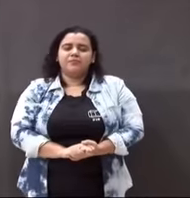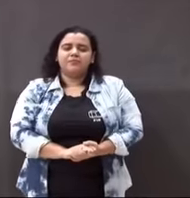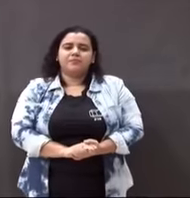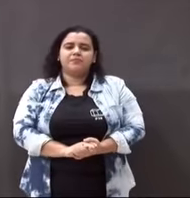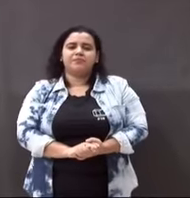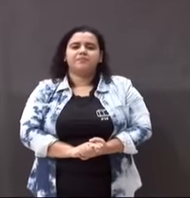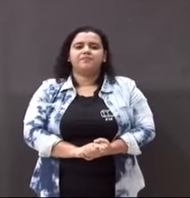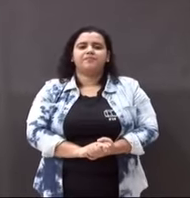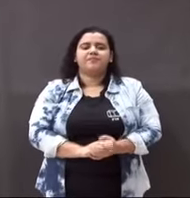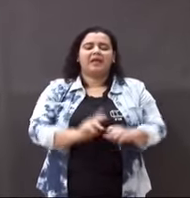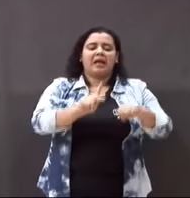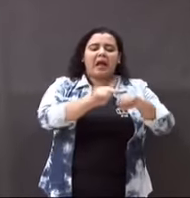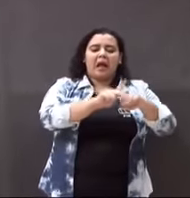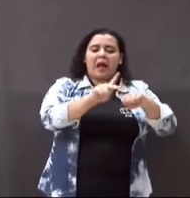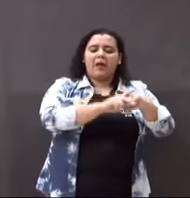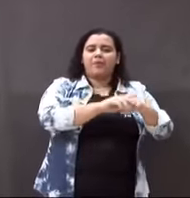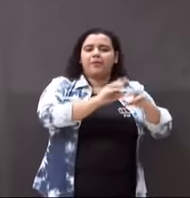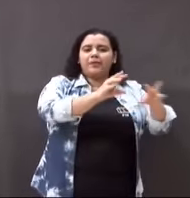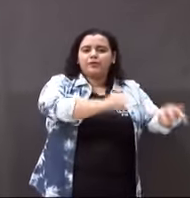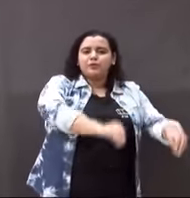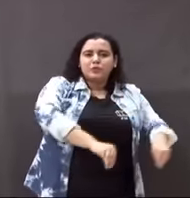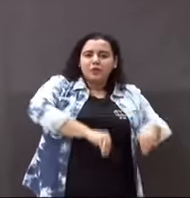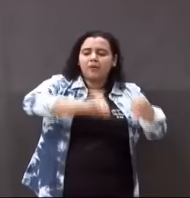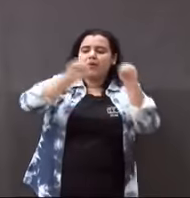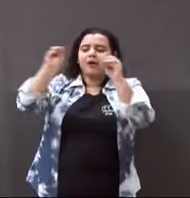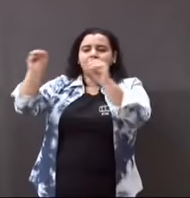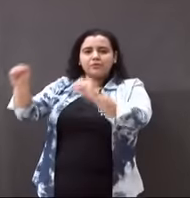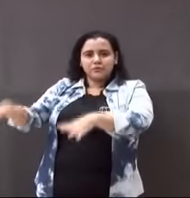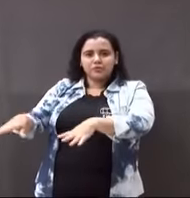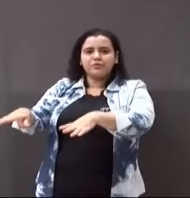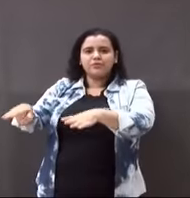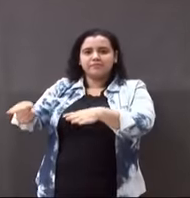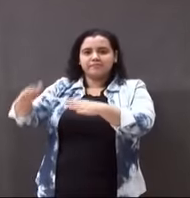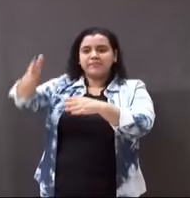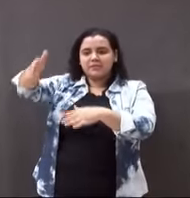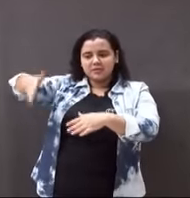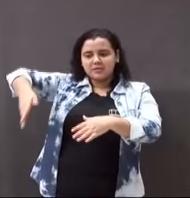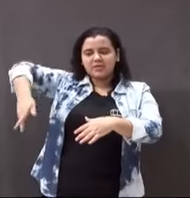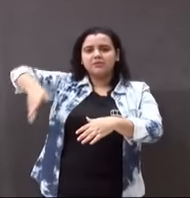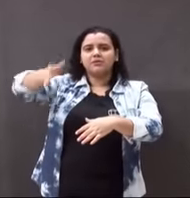Quando Pedro jogou a rede do lado direito,